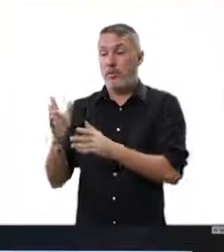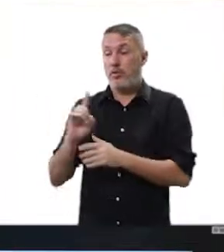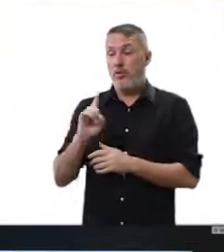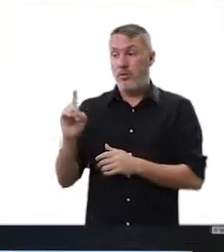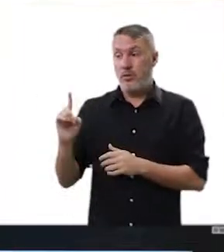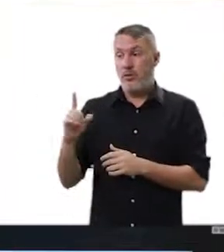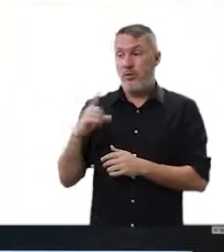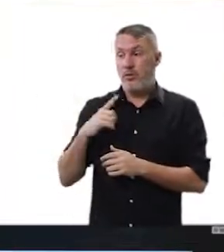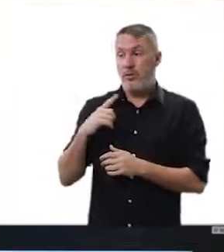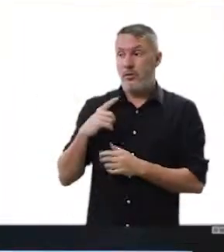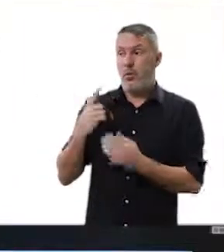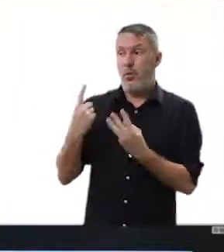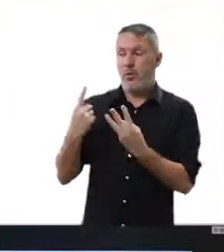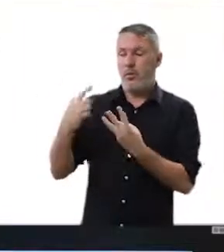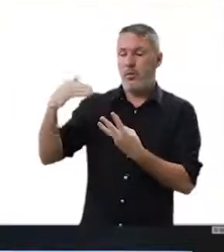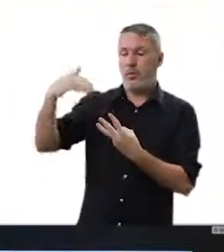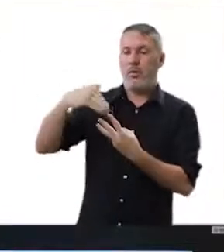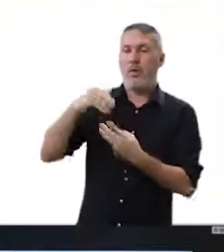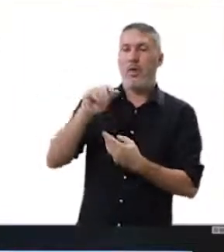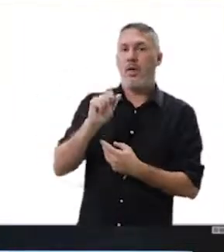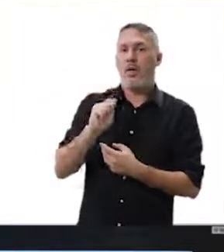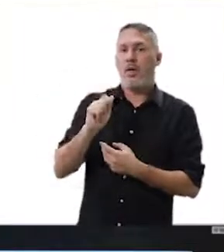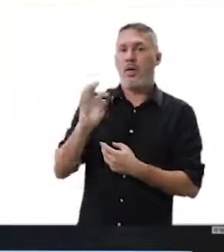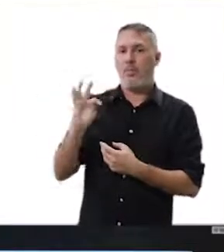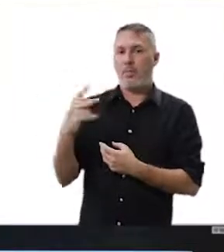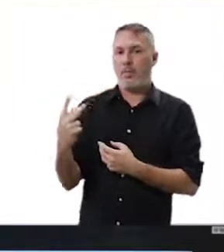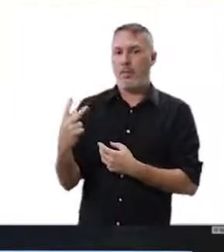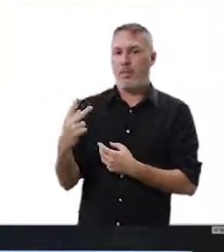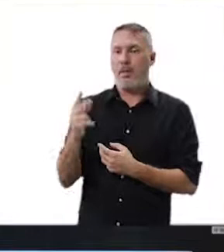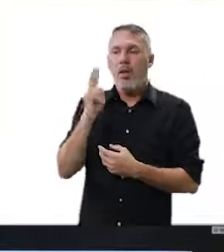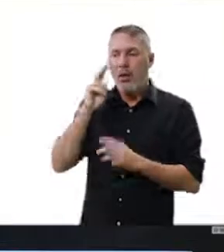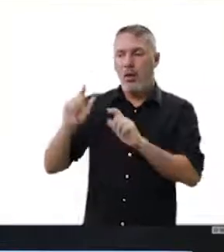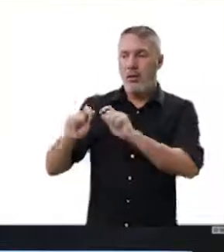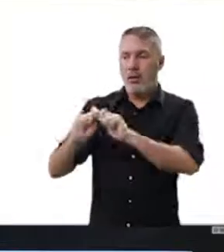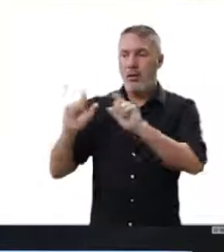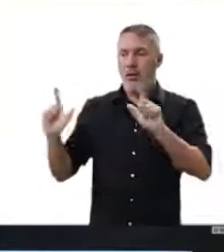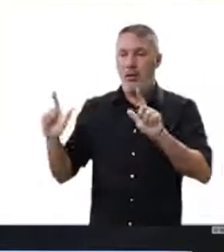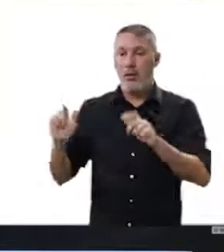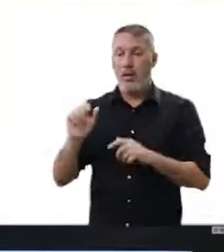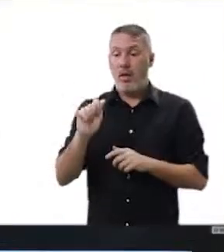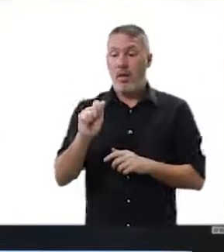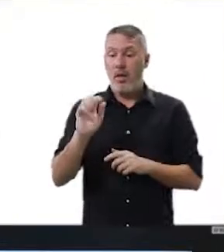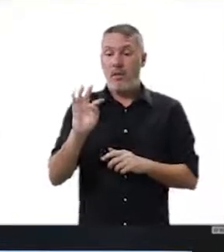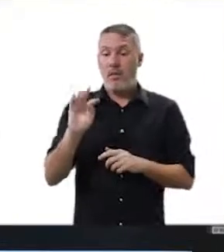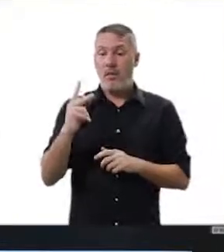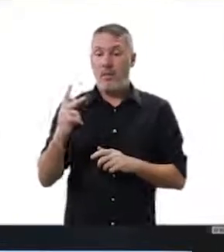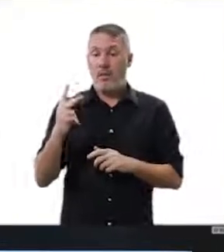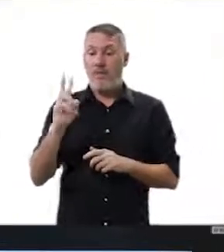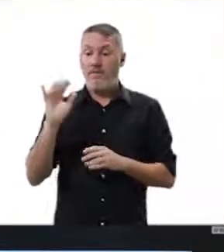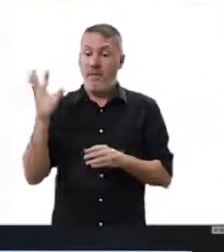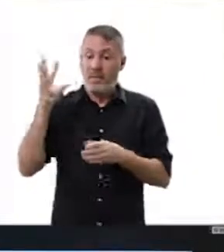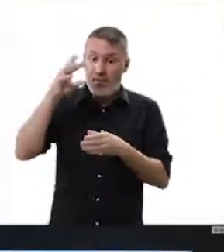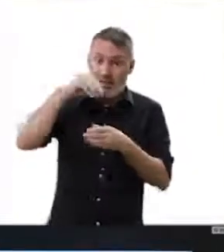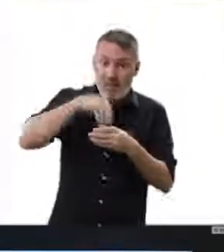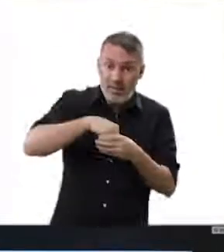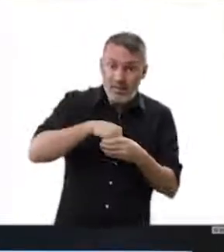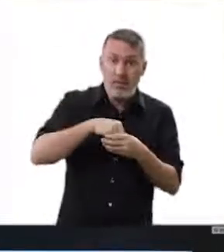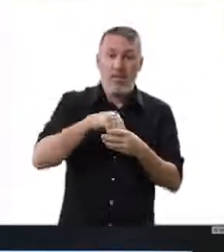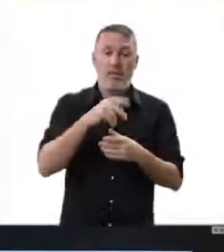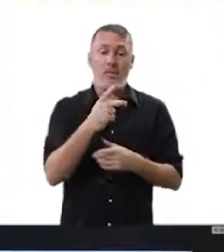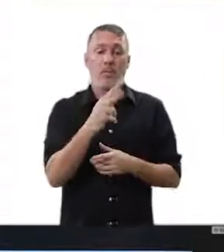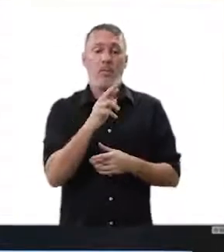vai sofrer uma quebra. E o que esse ATP vai fazer? Ele vai ser transformado em